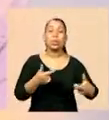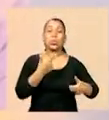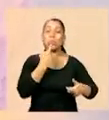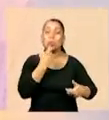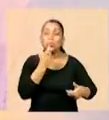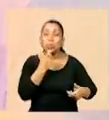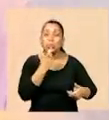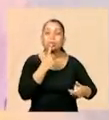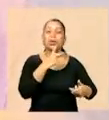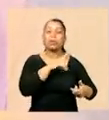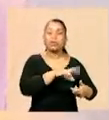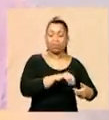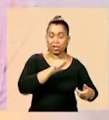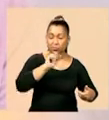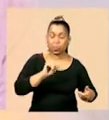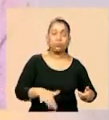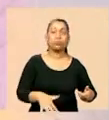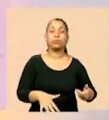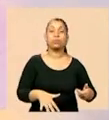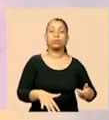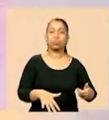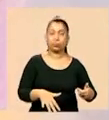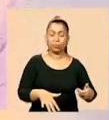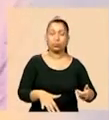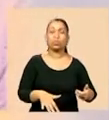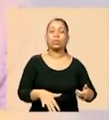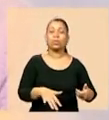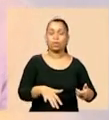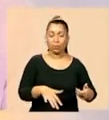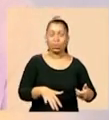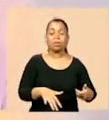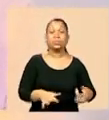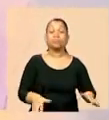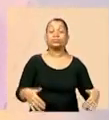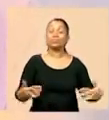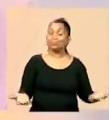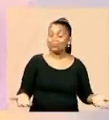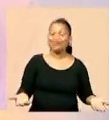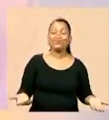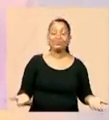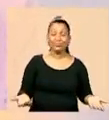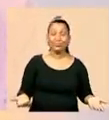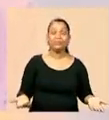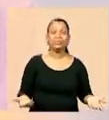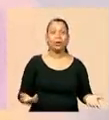com sangue que vai ser utilizado, que vai ter que ter uma destinação final.